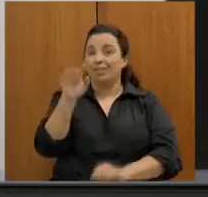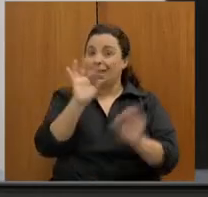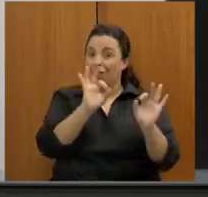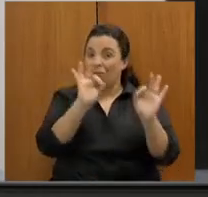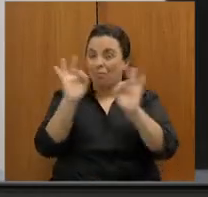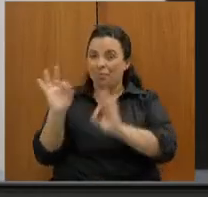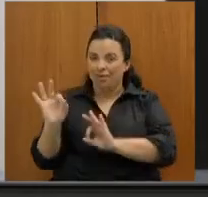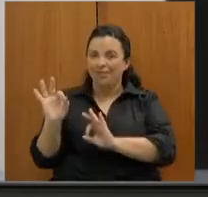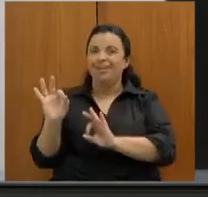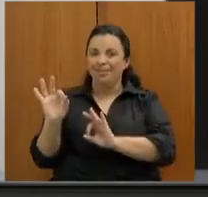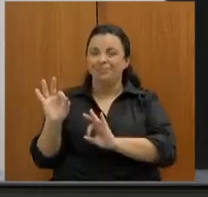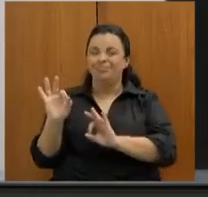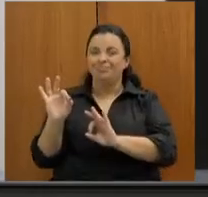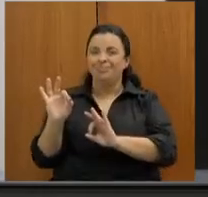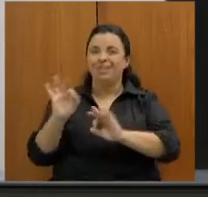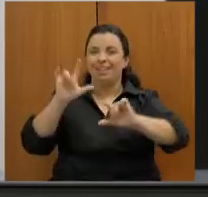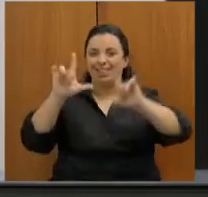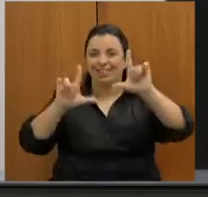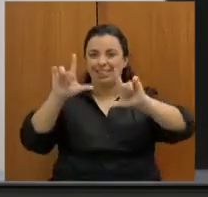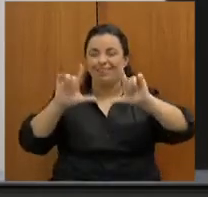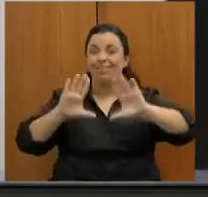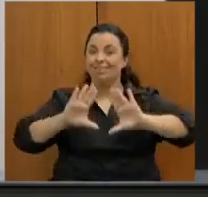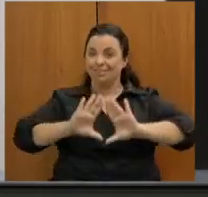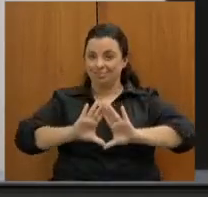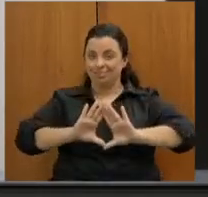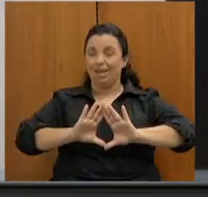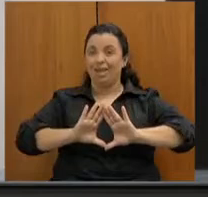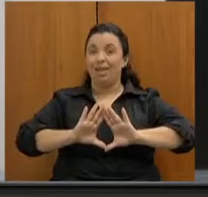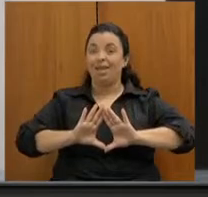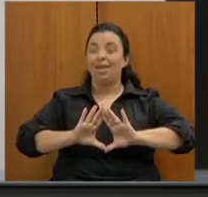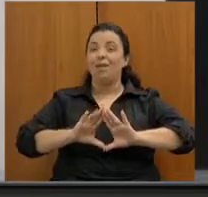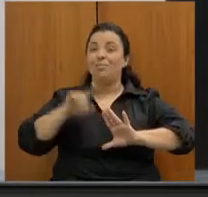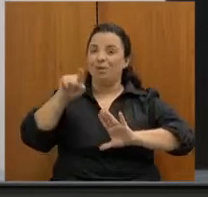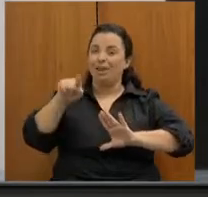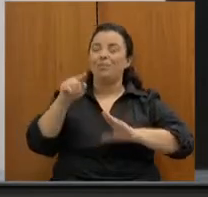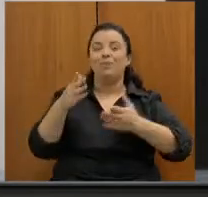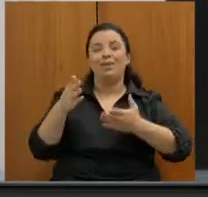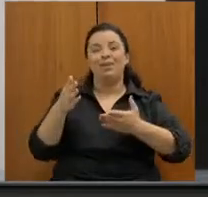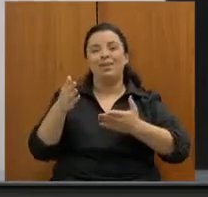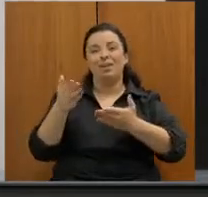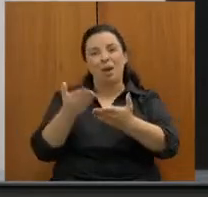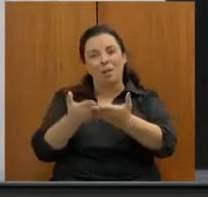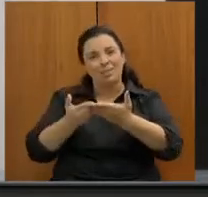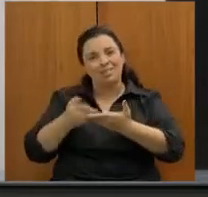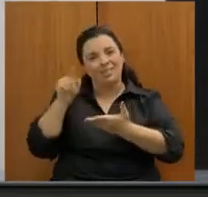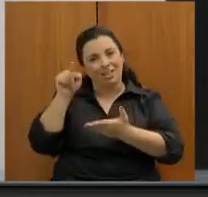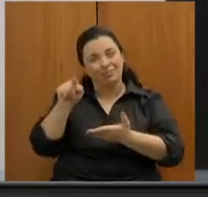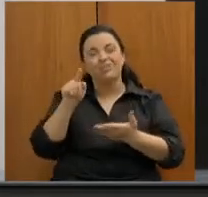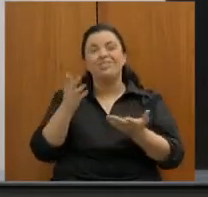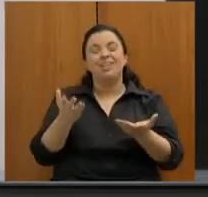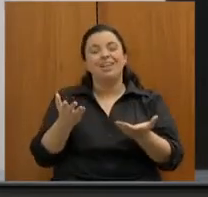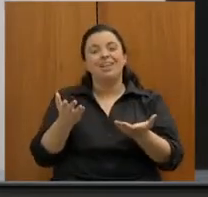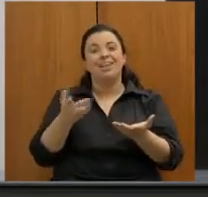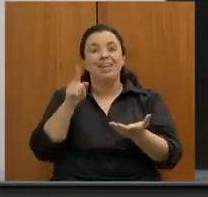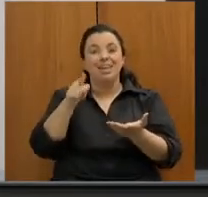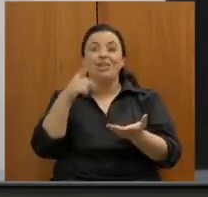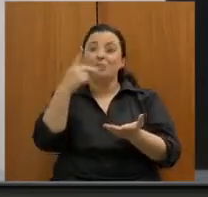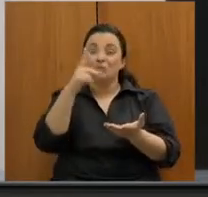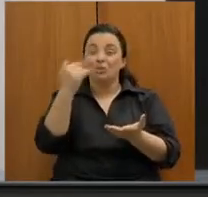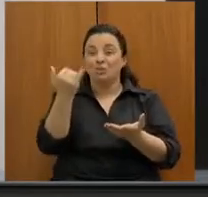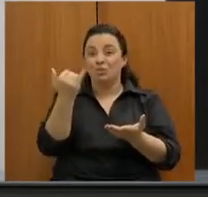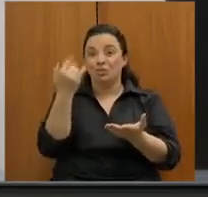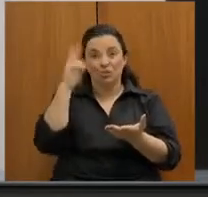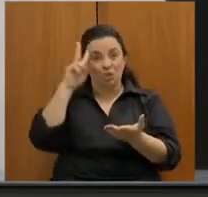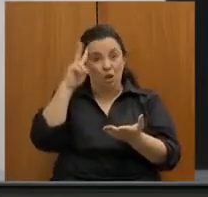na TV Assembleia é por ter me apresentado você ter contado um pouco da sua história que muito me impactou